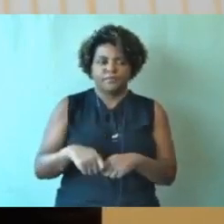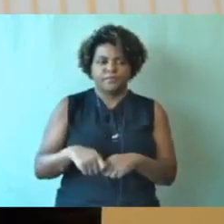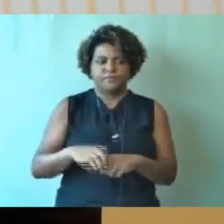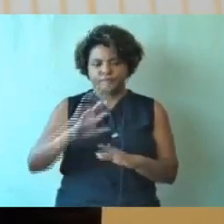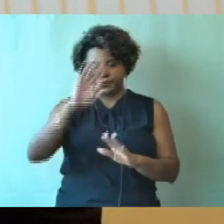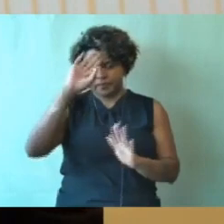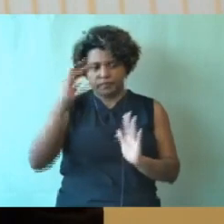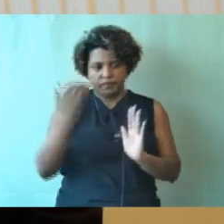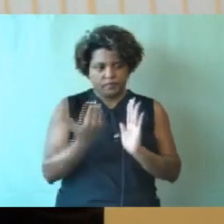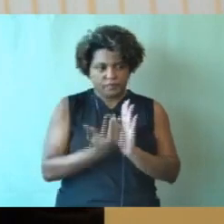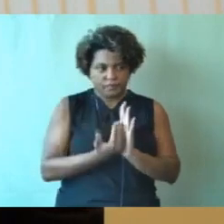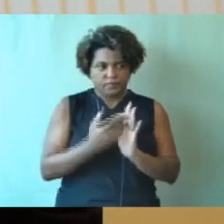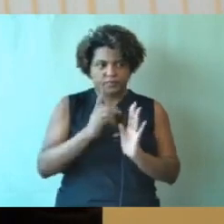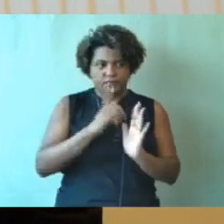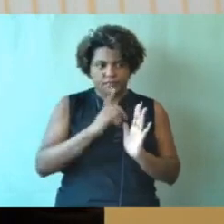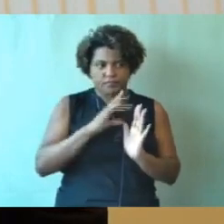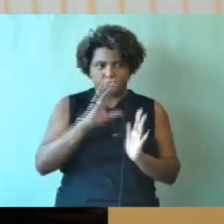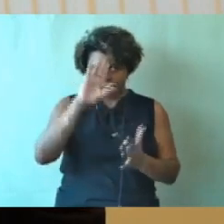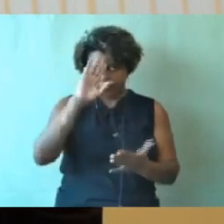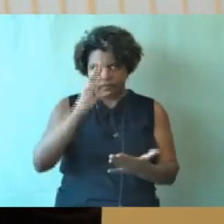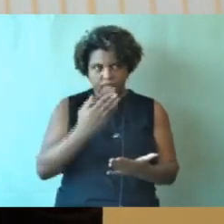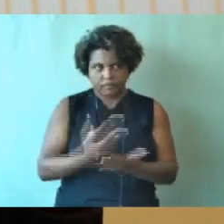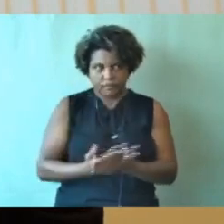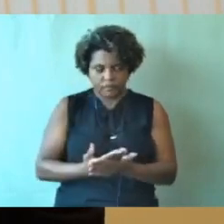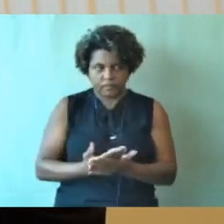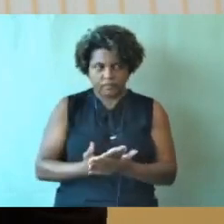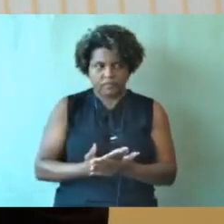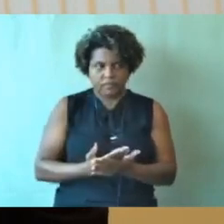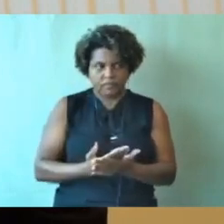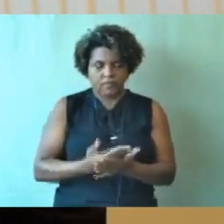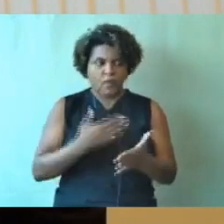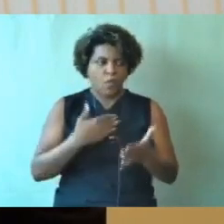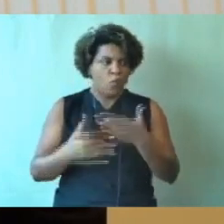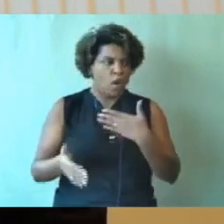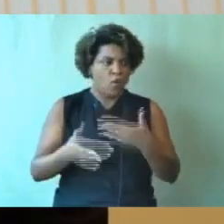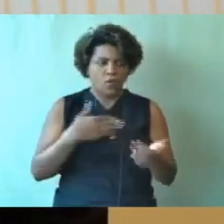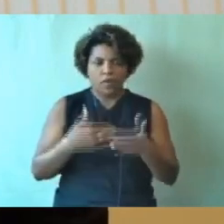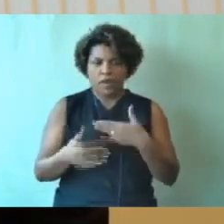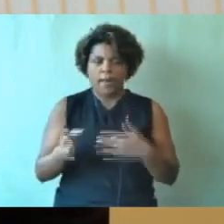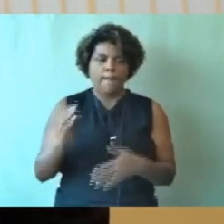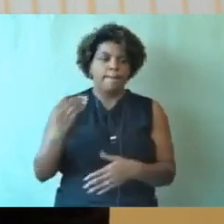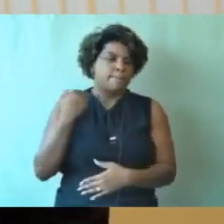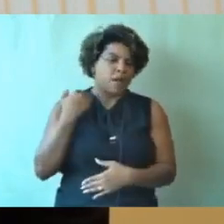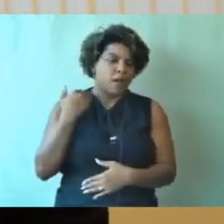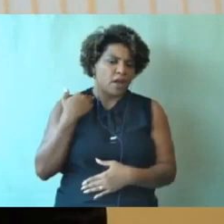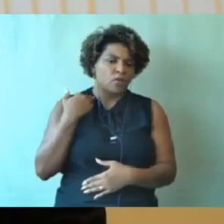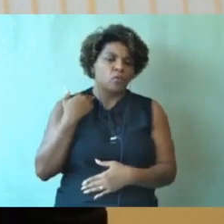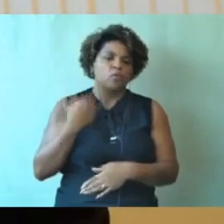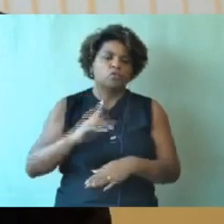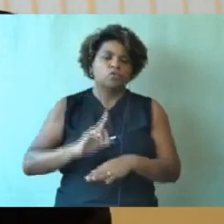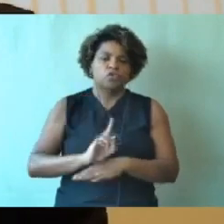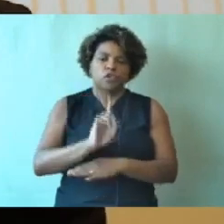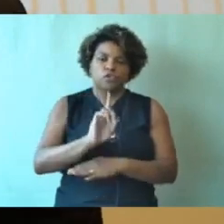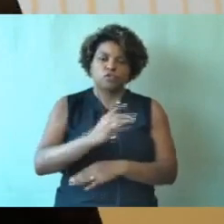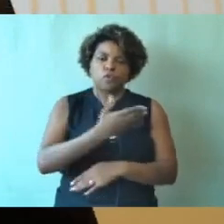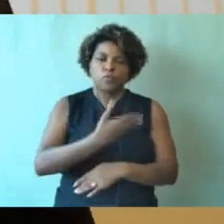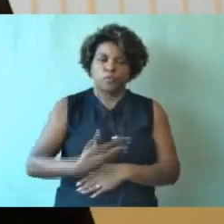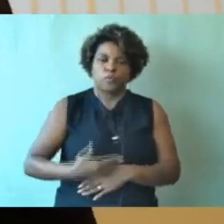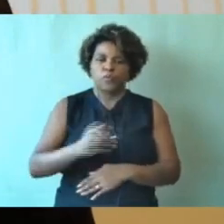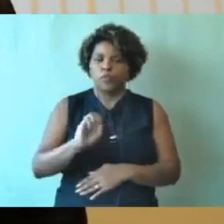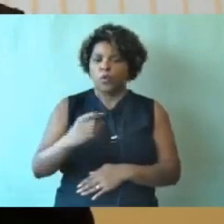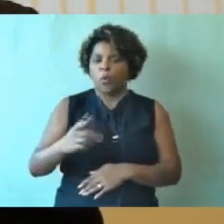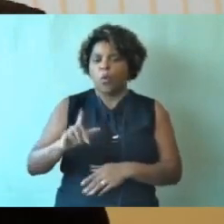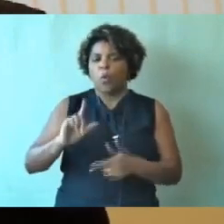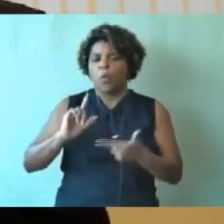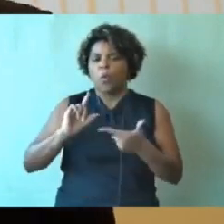tem confiança na instituição financeira, no gestor público e no legislativo, tá certo? Aí